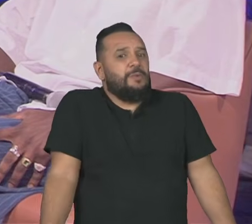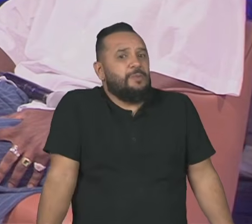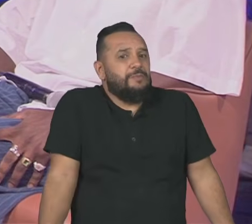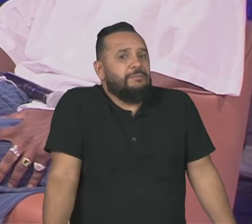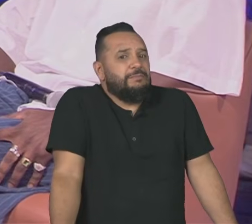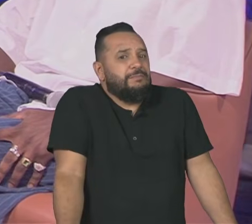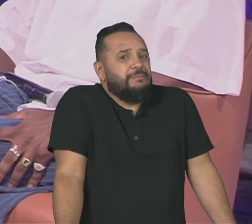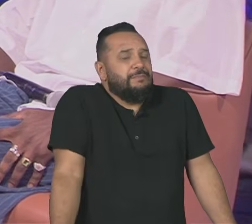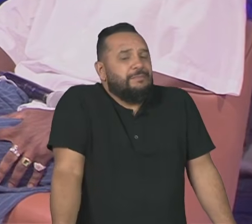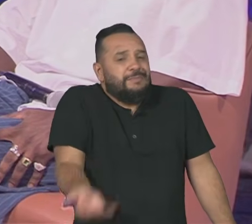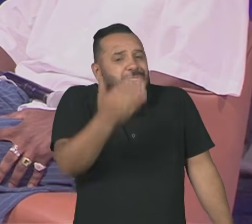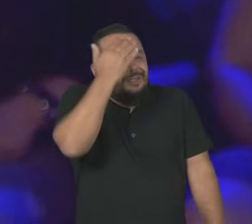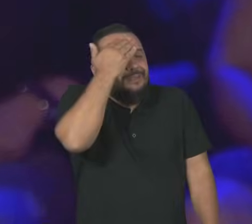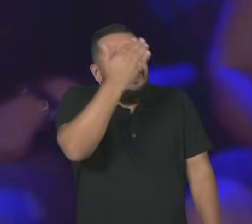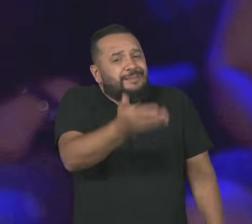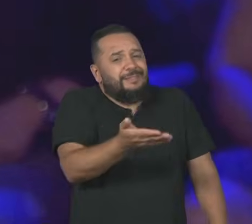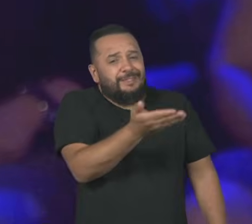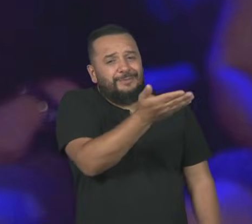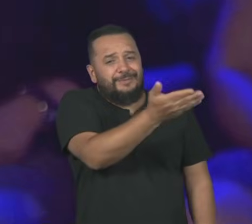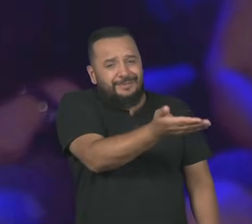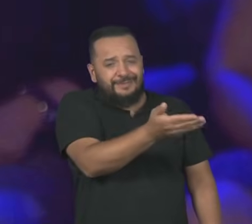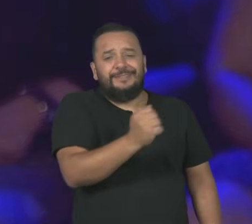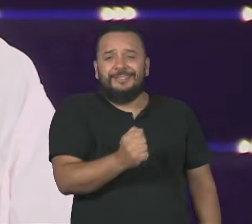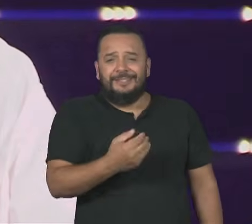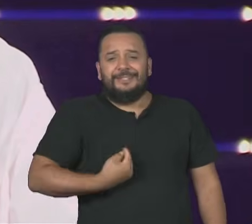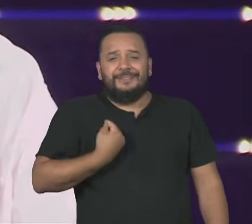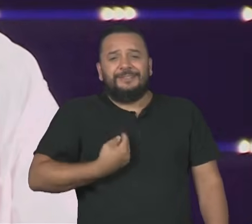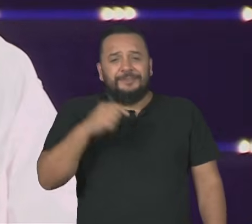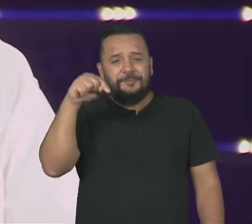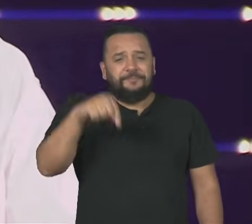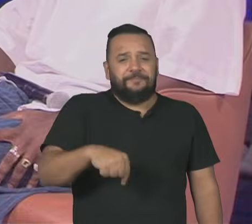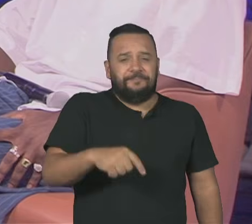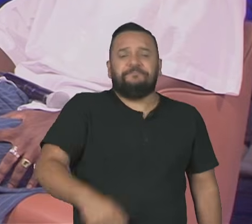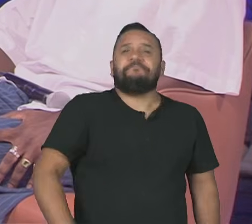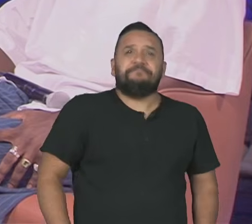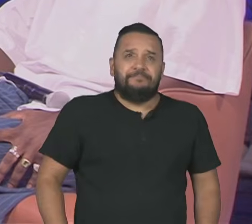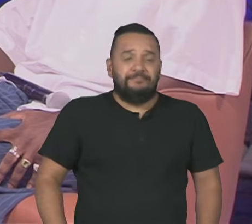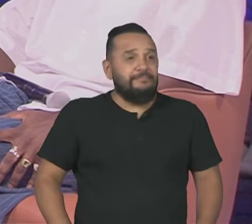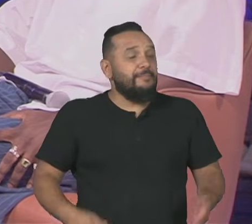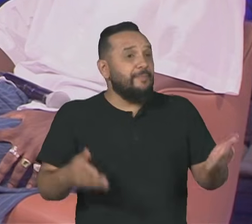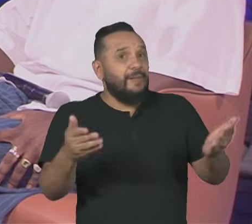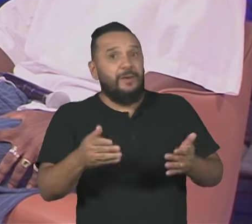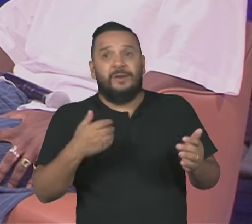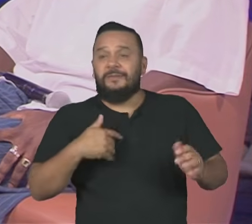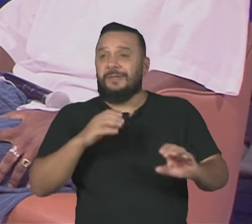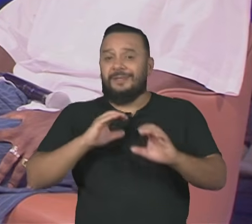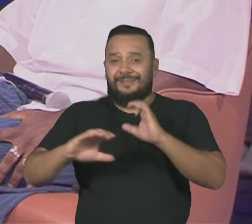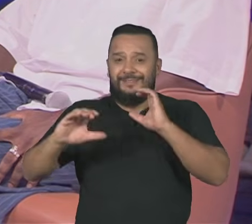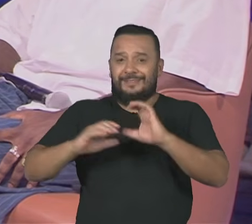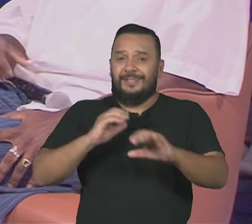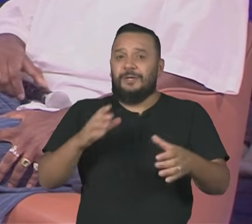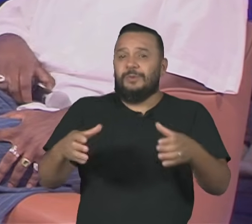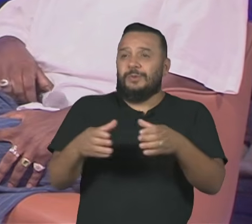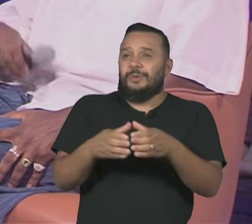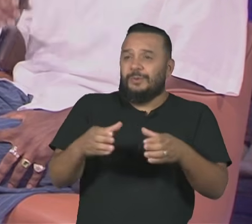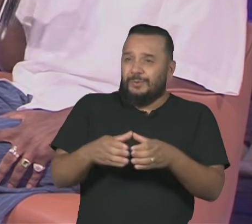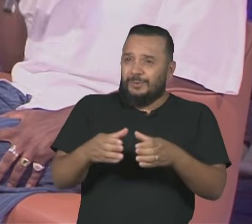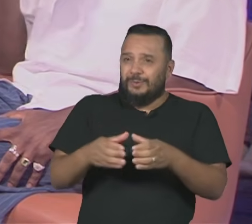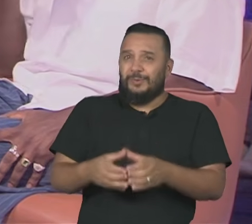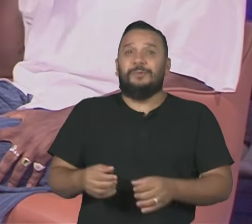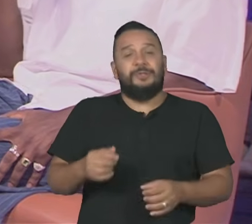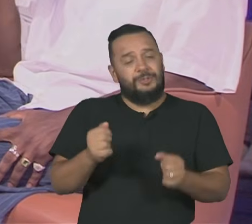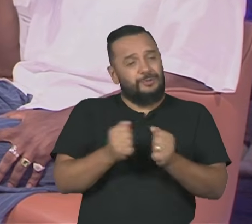programa aqui. Quero te agradecer muito pela presença. Mas a gente vai cantar com essa plateia toda, com a banda, com todo mundo e junto